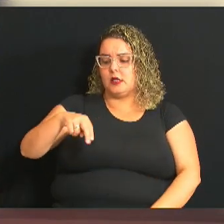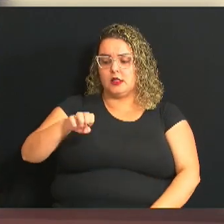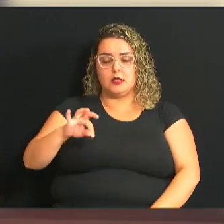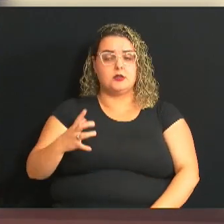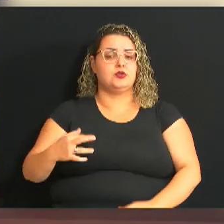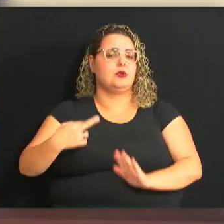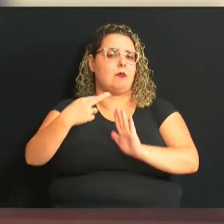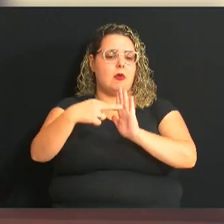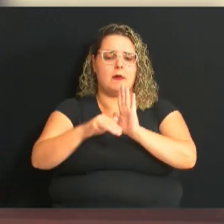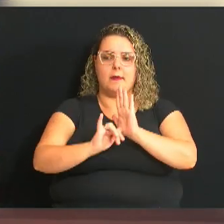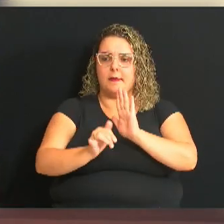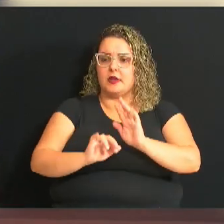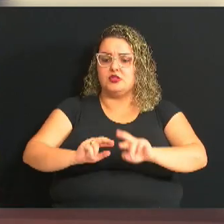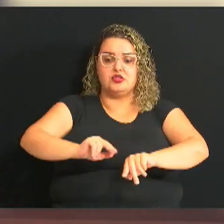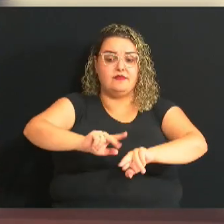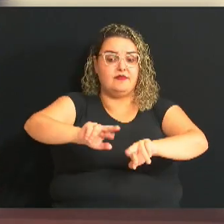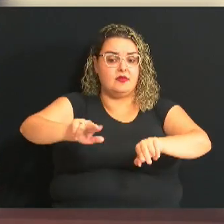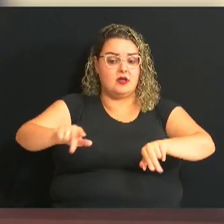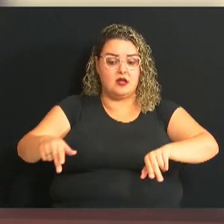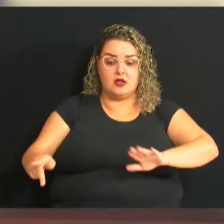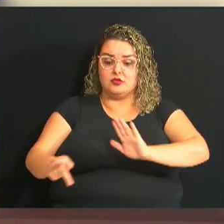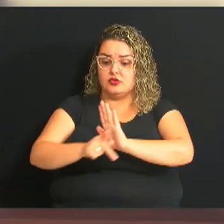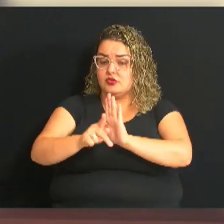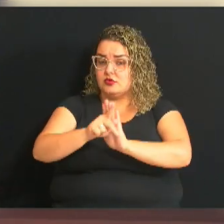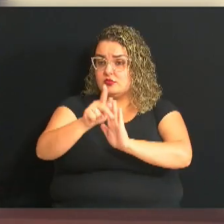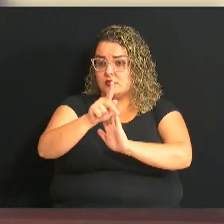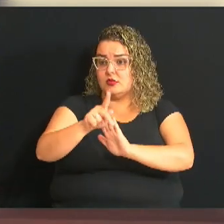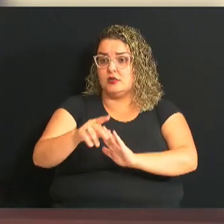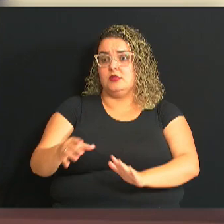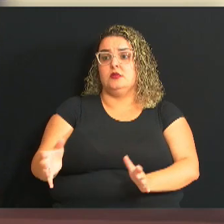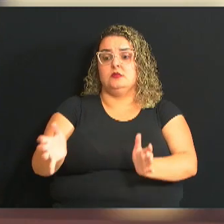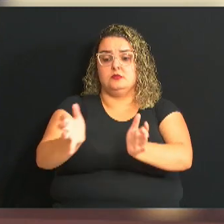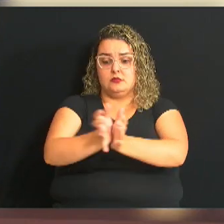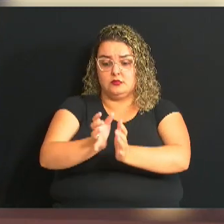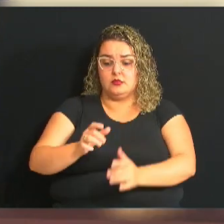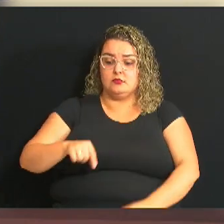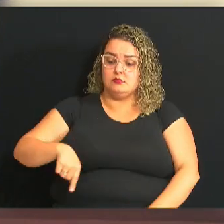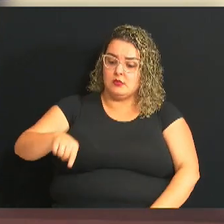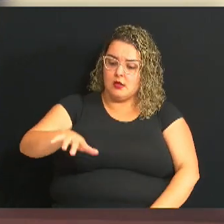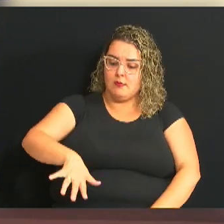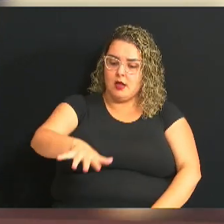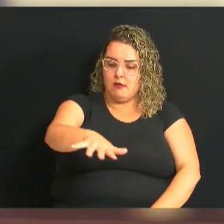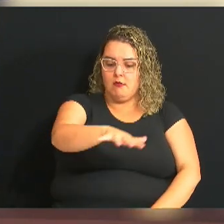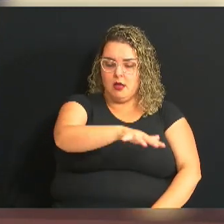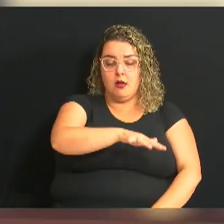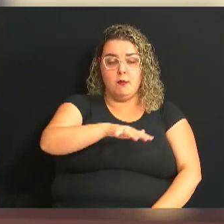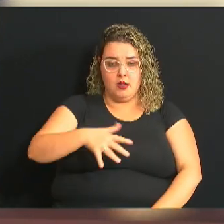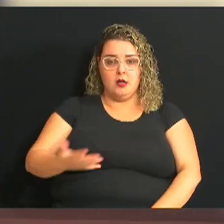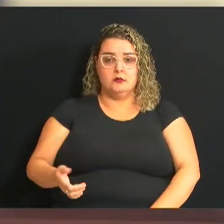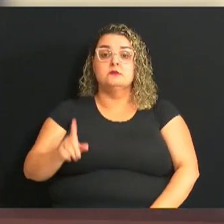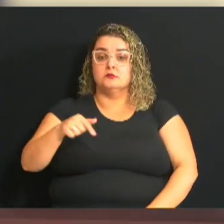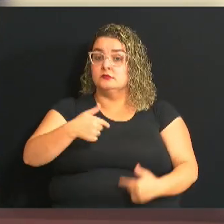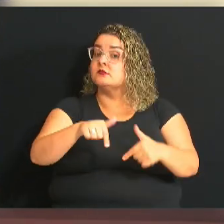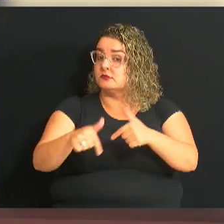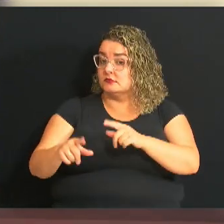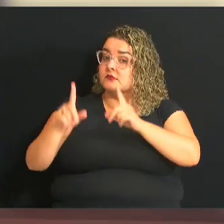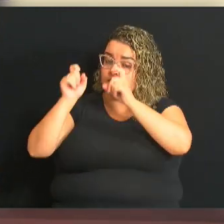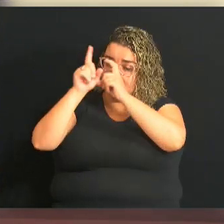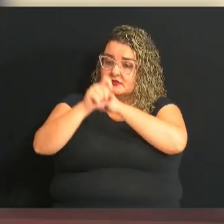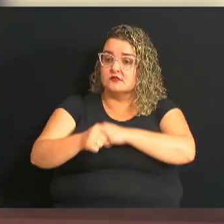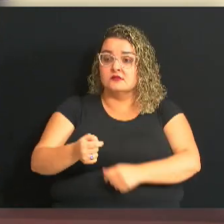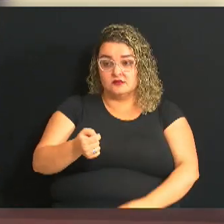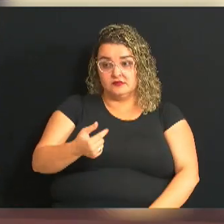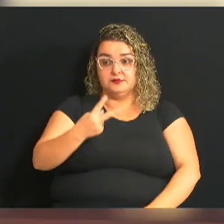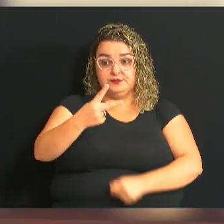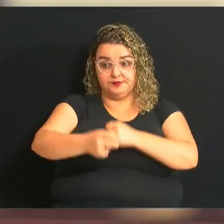de dezenas de projetos que passaram pelos nossos gabinetes. Então é um trabalho árduo de quase